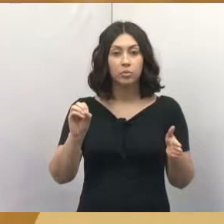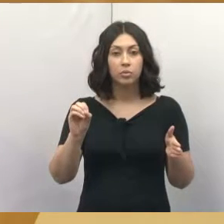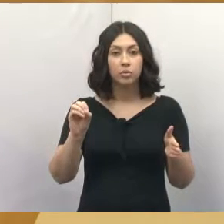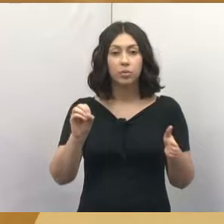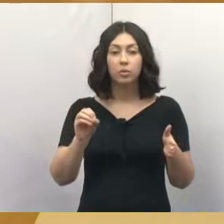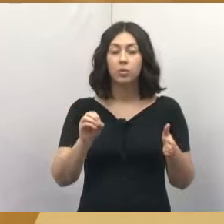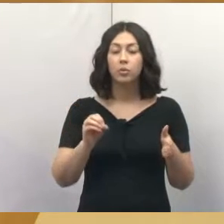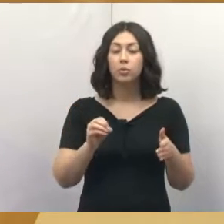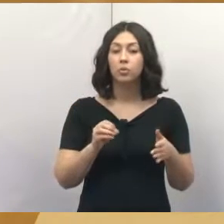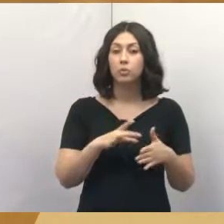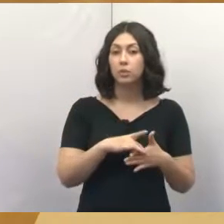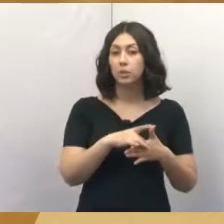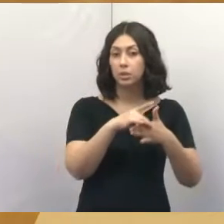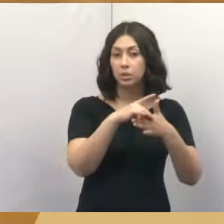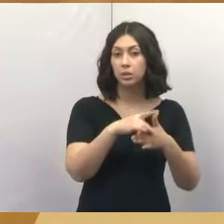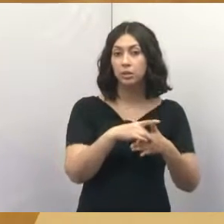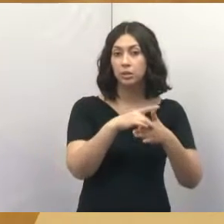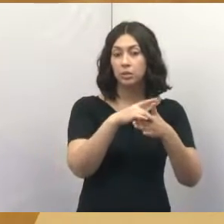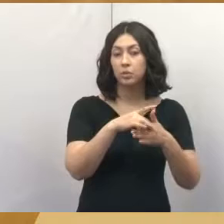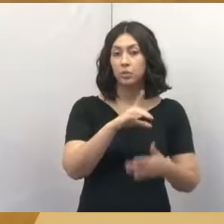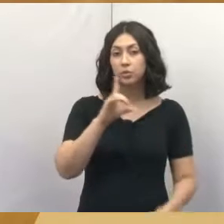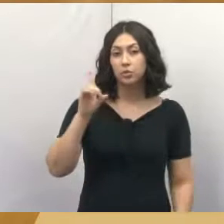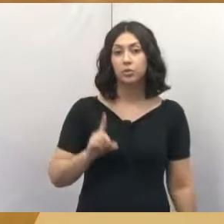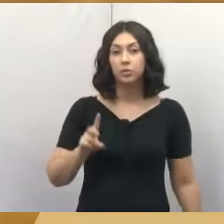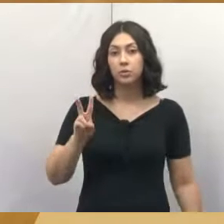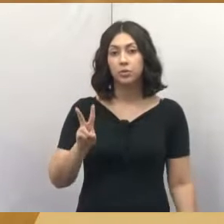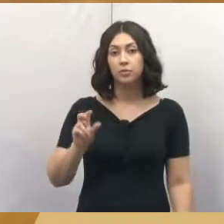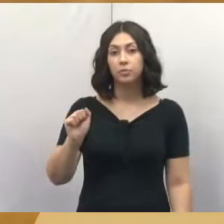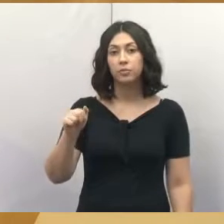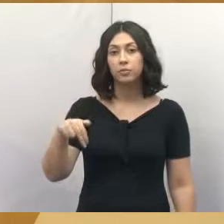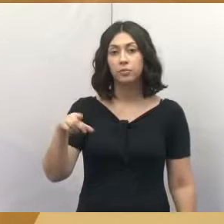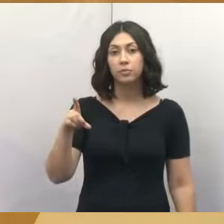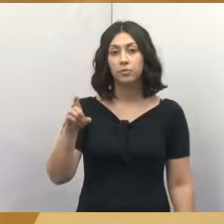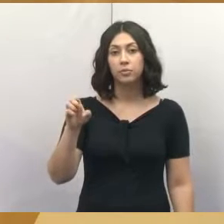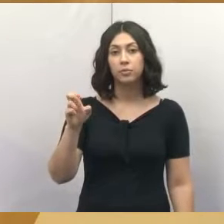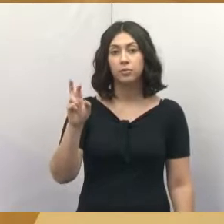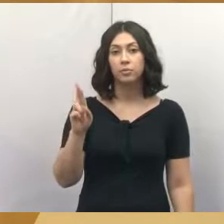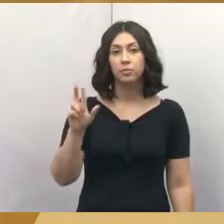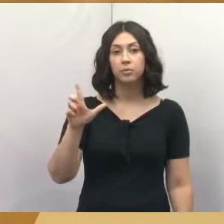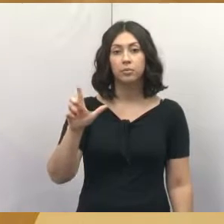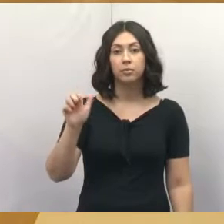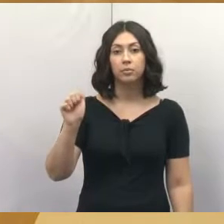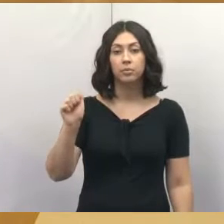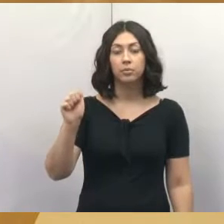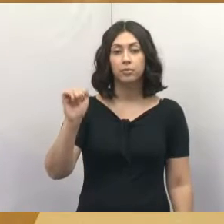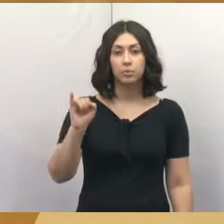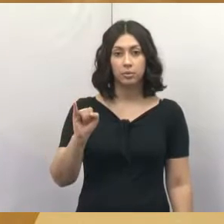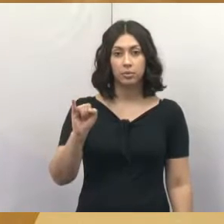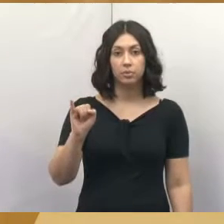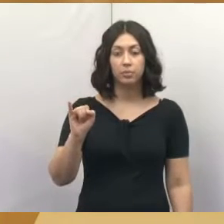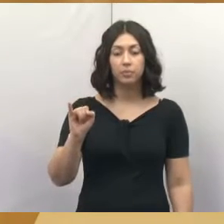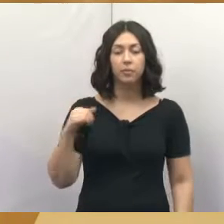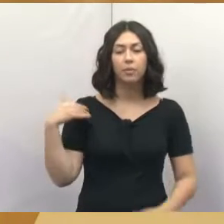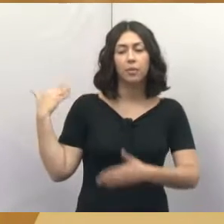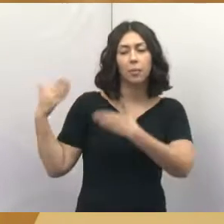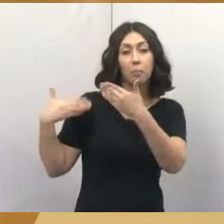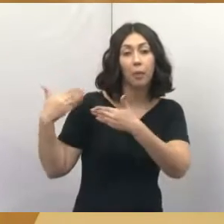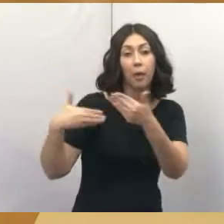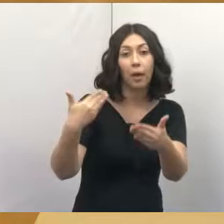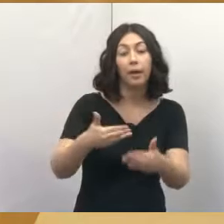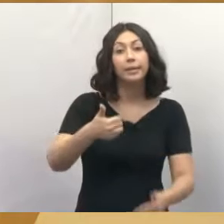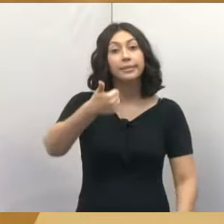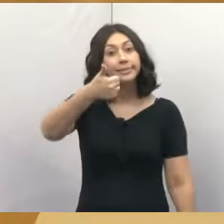a coordenação, na época, do diretor Vanderlei Benedito Ramos. De lá para cá, já se passaram 17